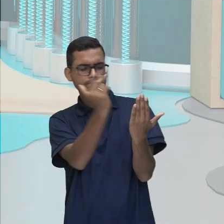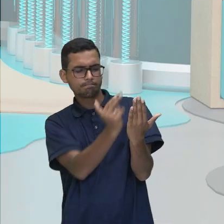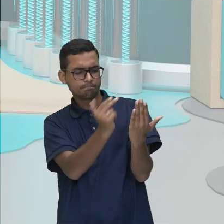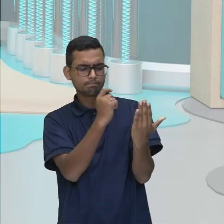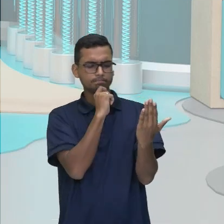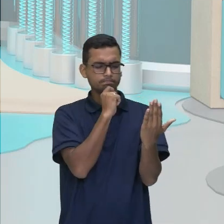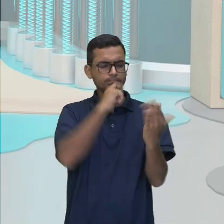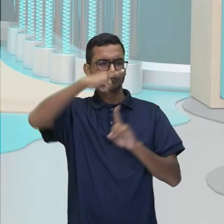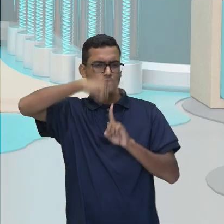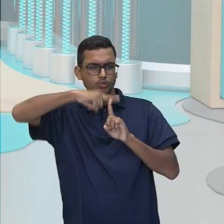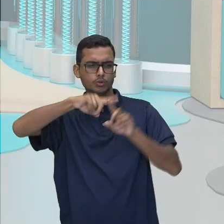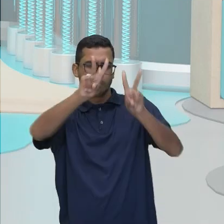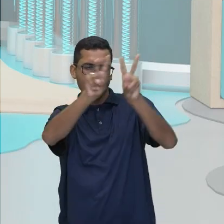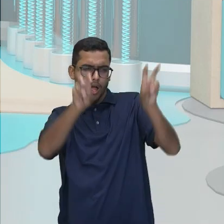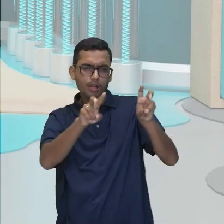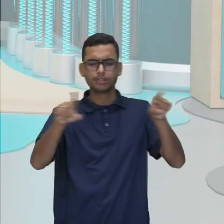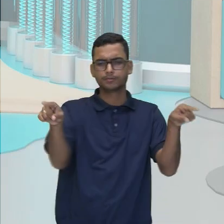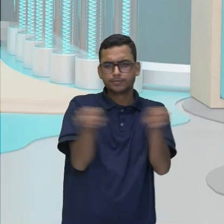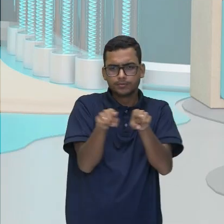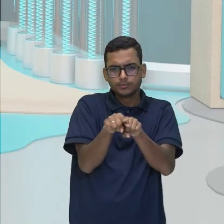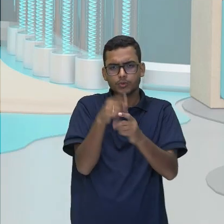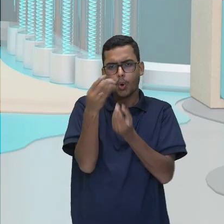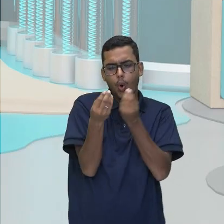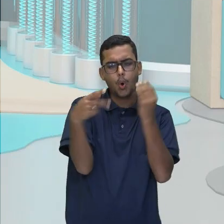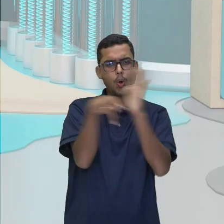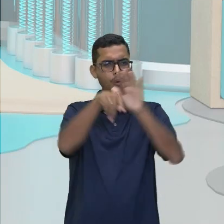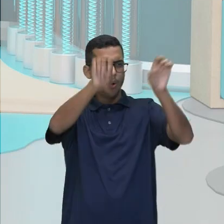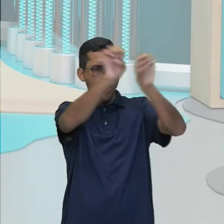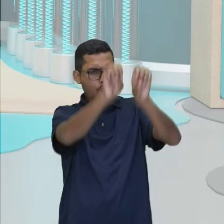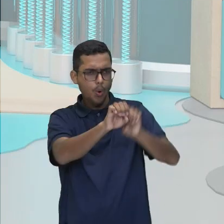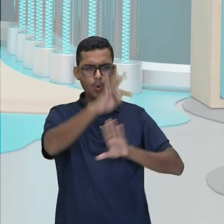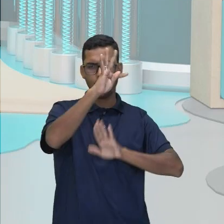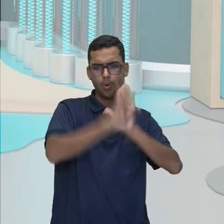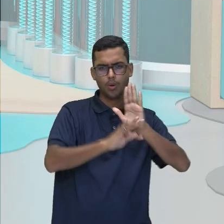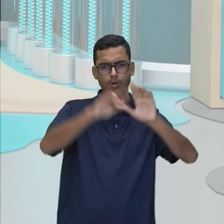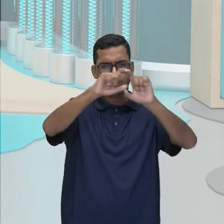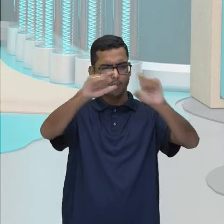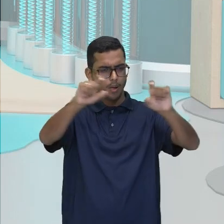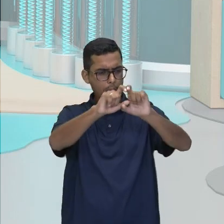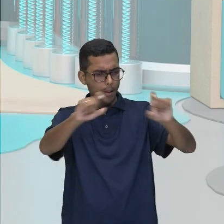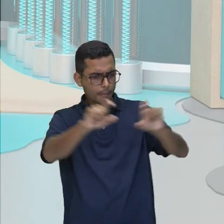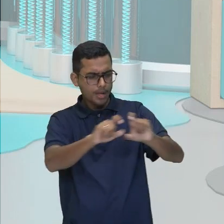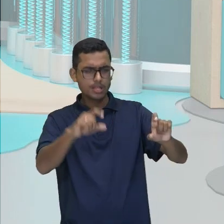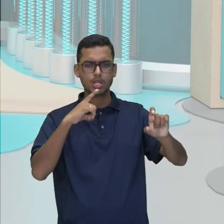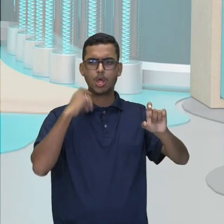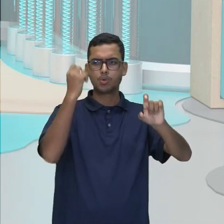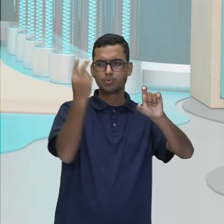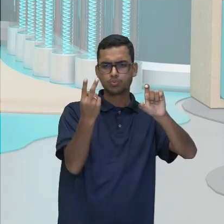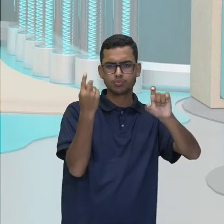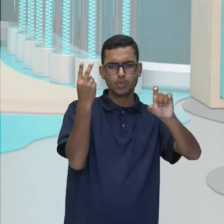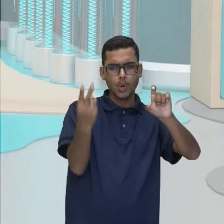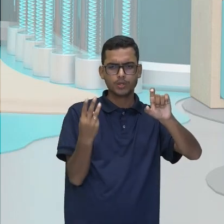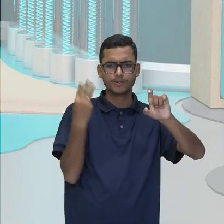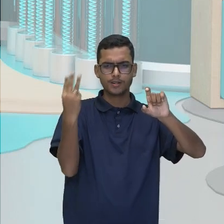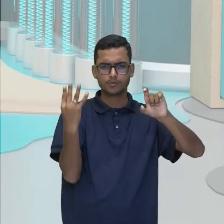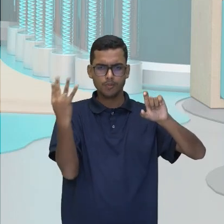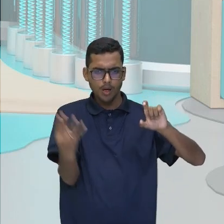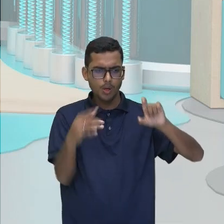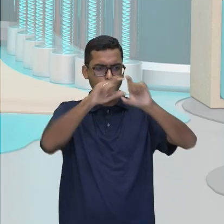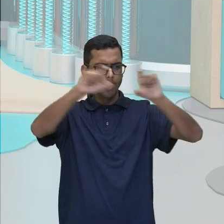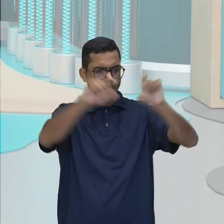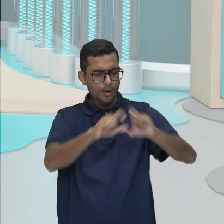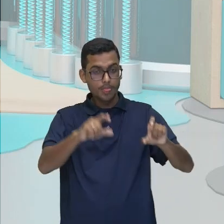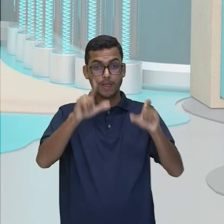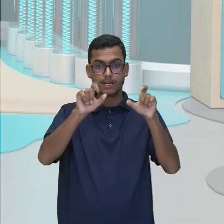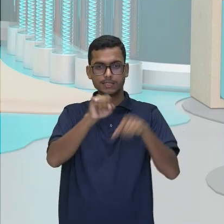o título, vê o formato do texto, se tem 2 parágrafos, se tem 3, 4, se tem conclusão ou não.